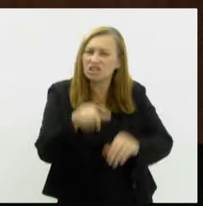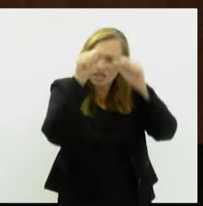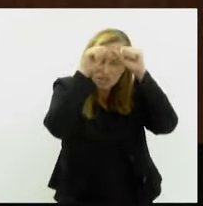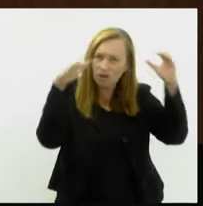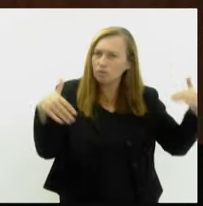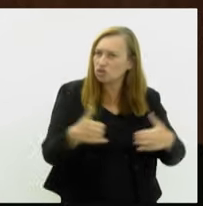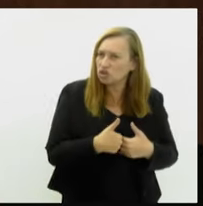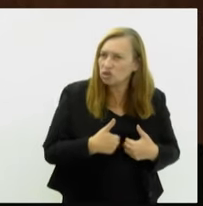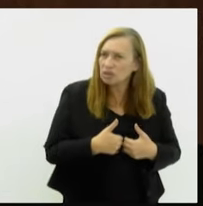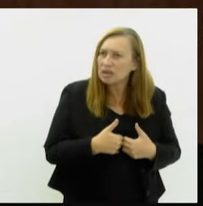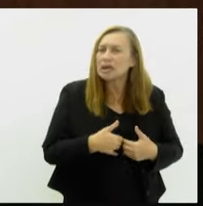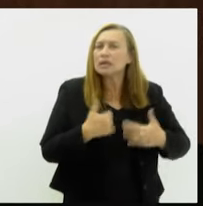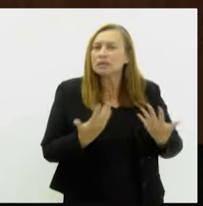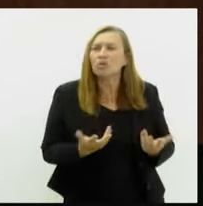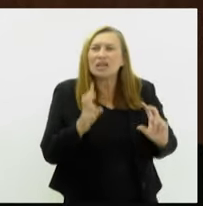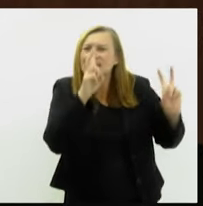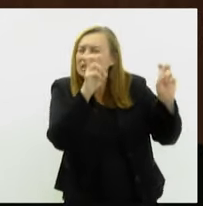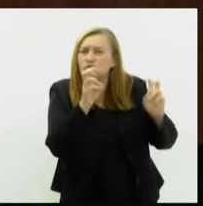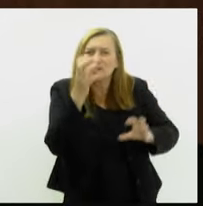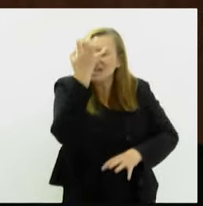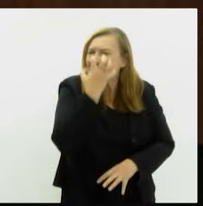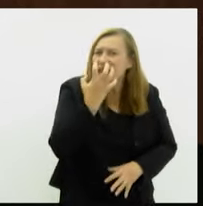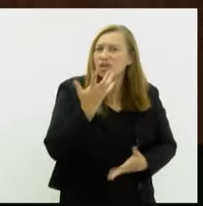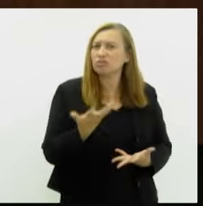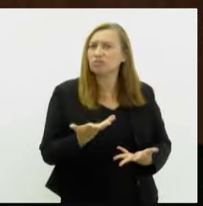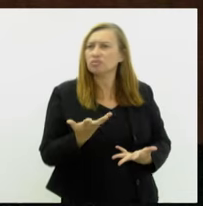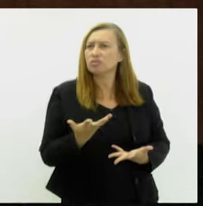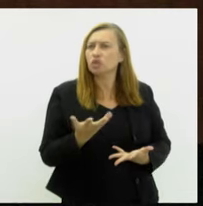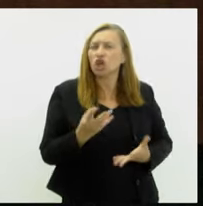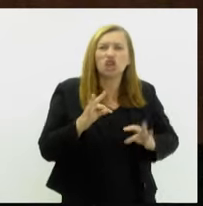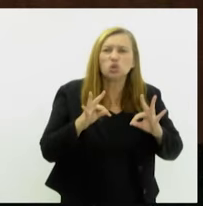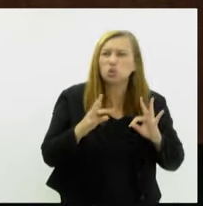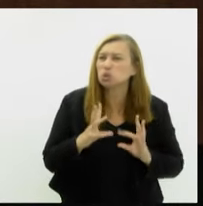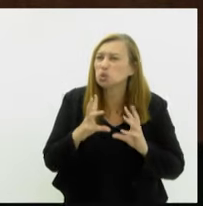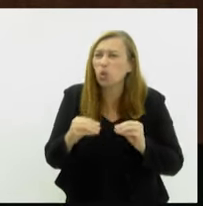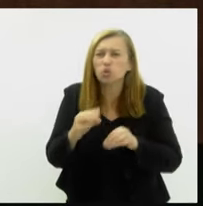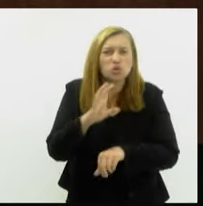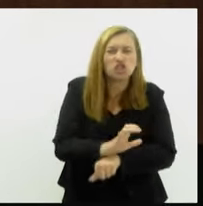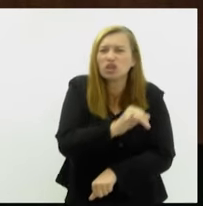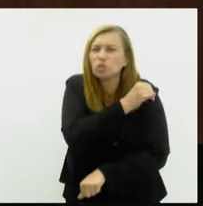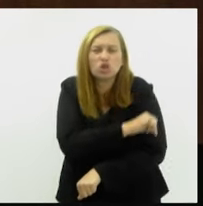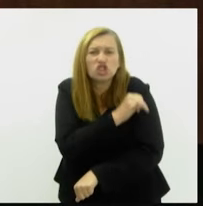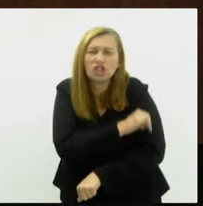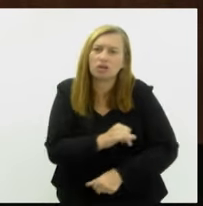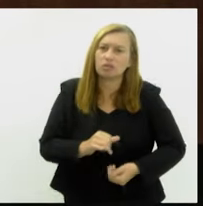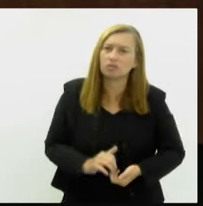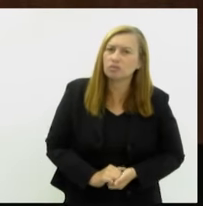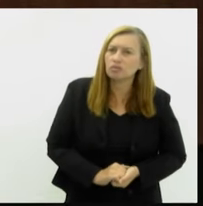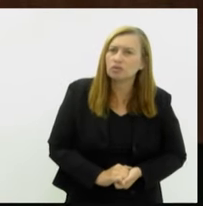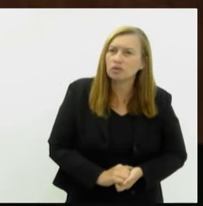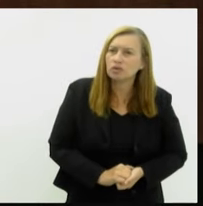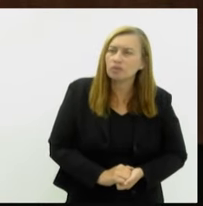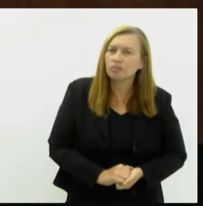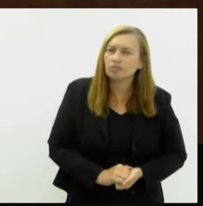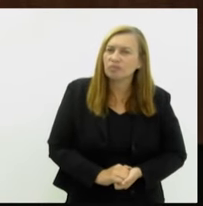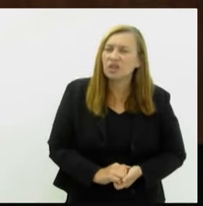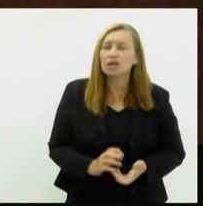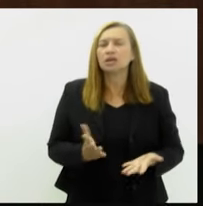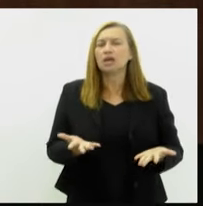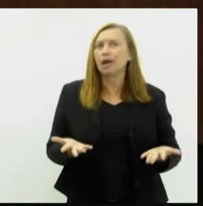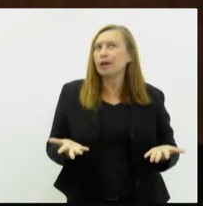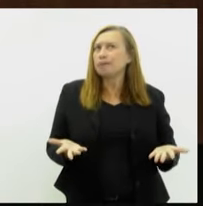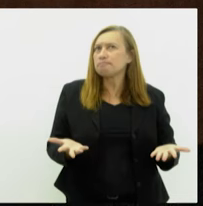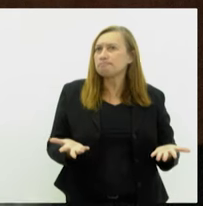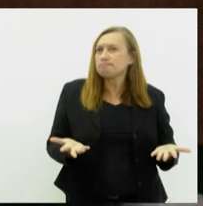autismo. Essa situação está muito grave em todo o estado do Rio de Janeiro.